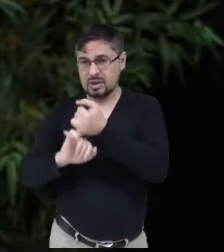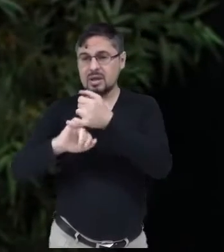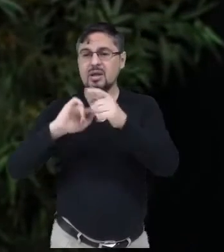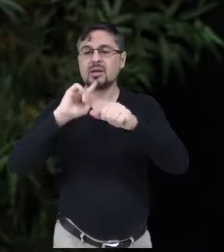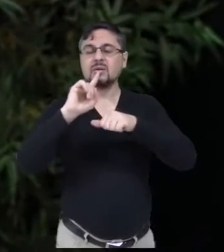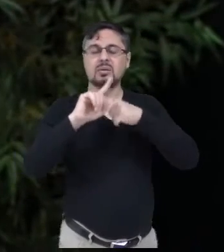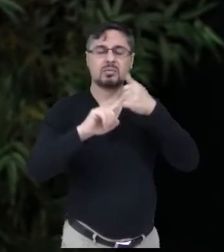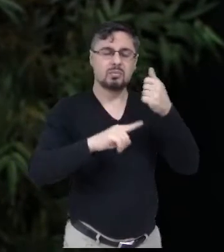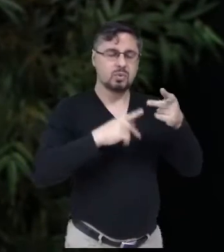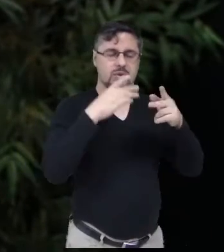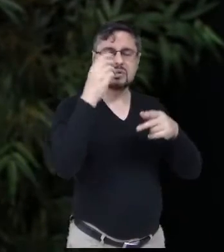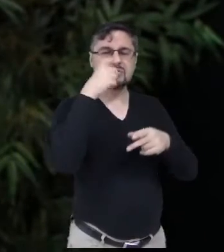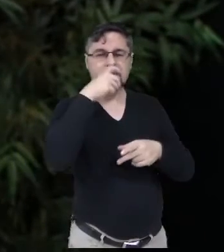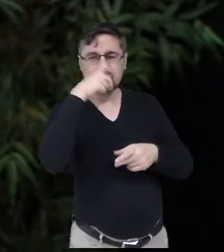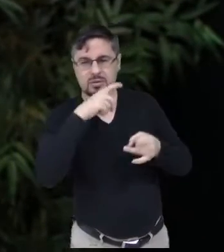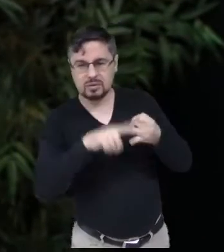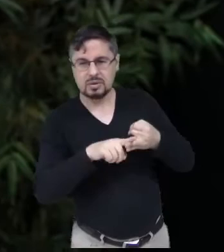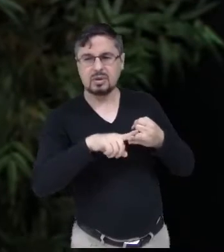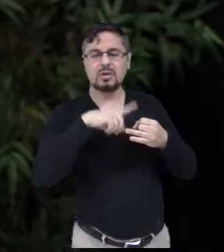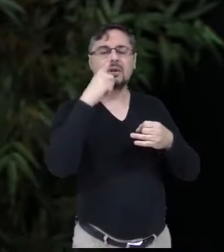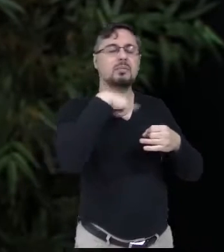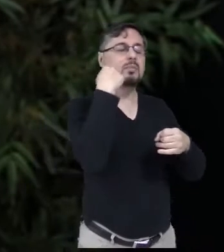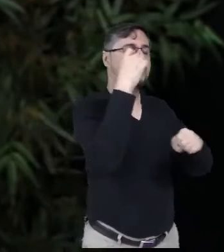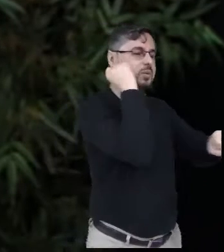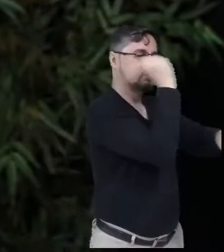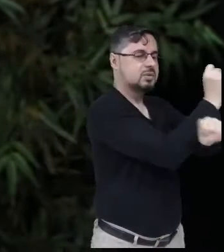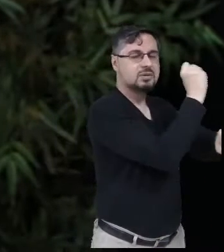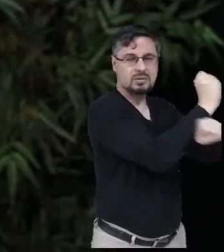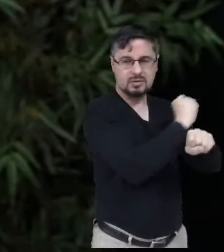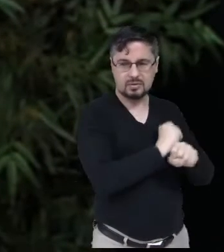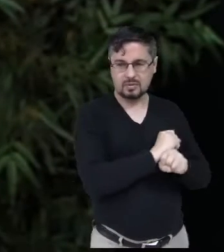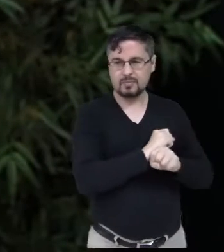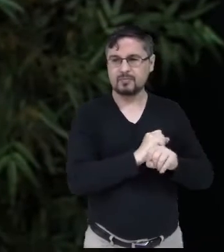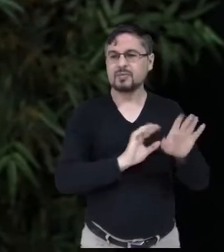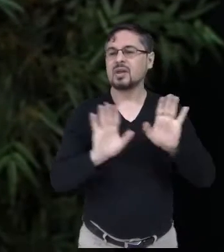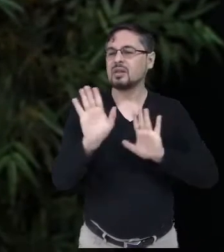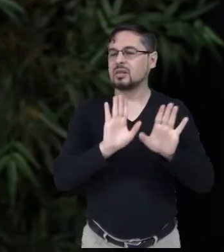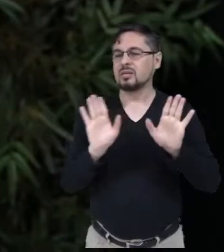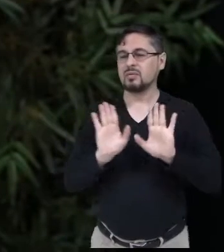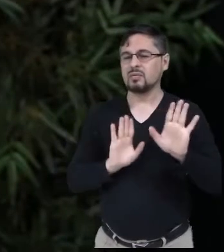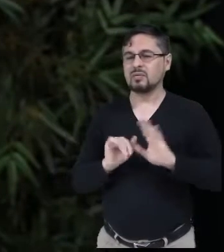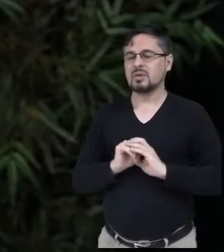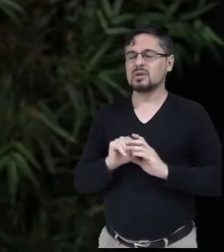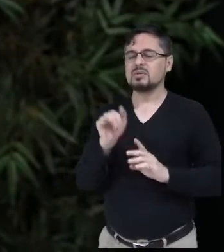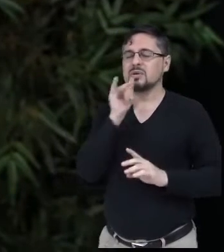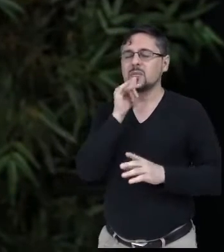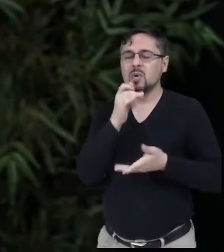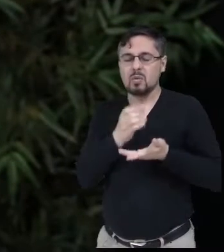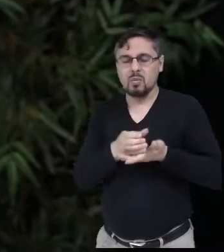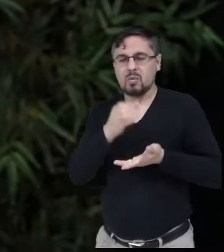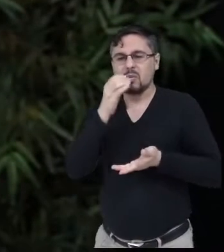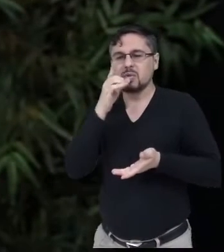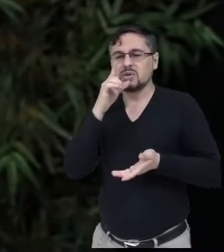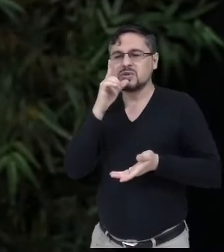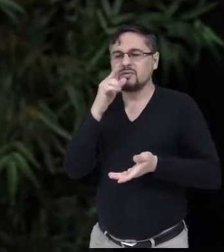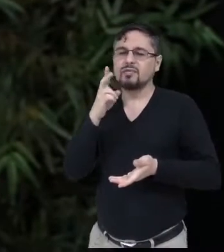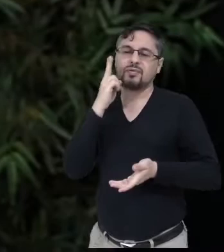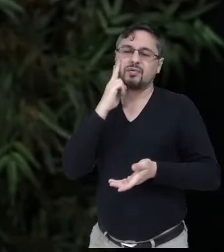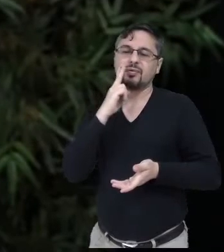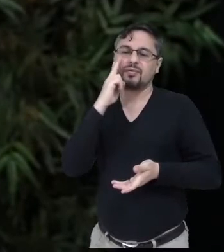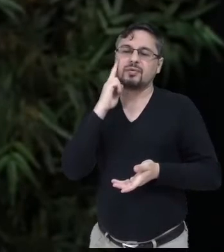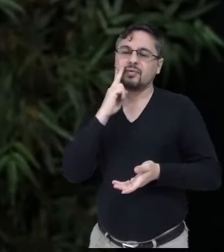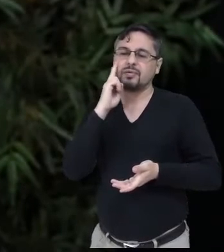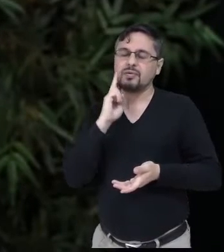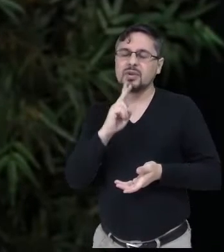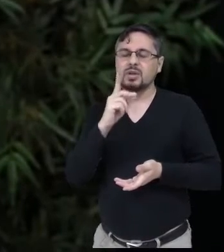Essa pequena taça de vinho, que quem sabe de bebida alcoólica, que quem sabe você vai agasalhando e vai